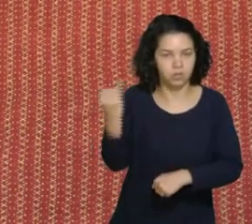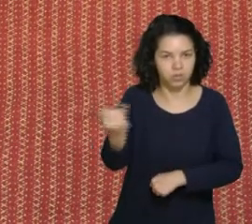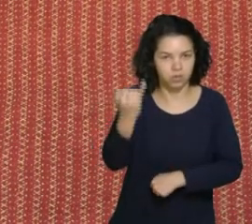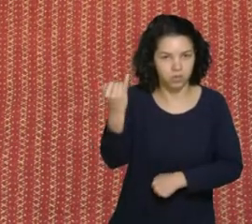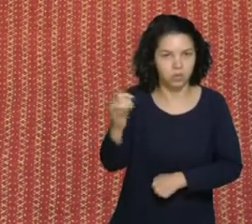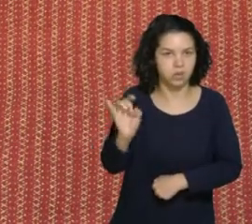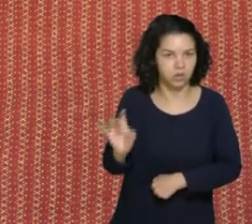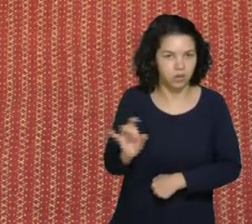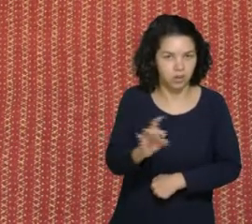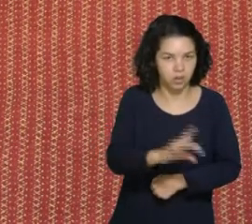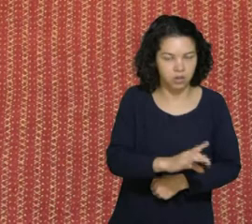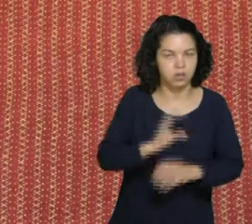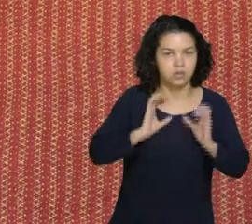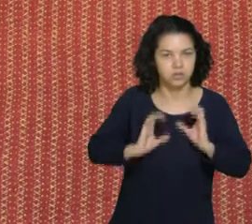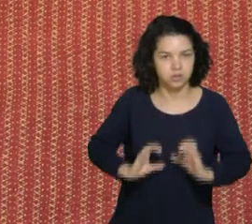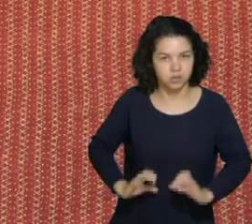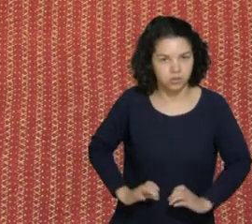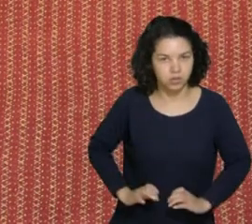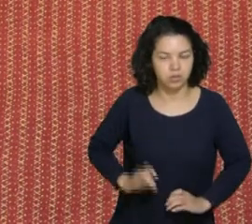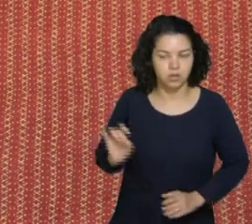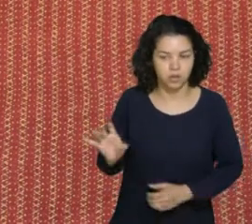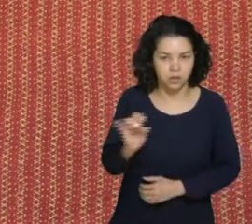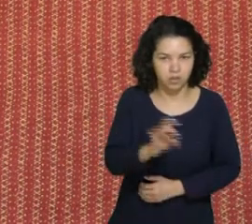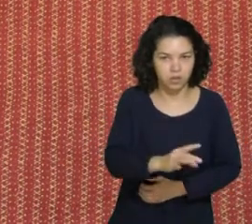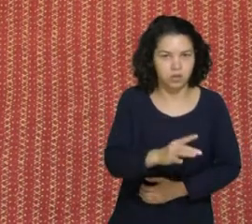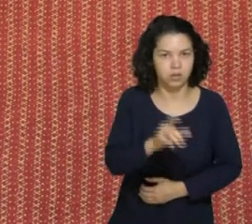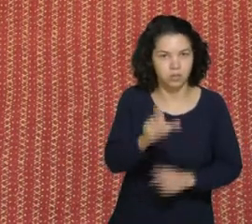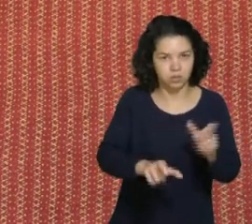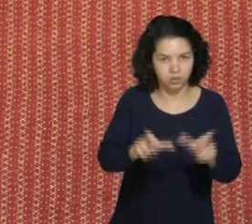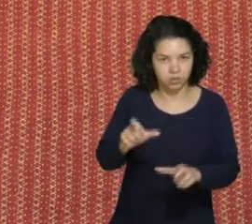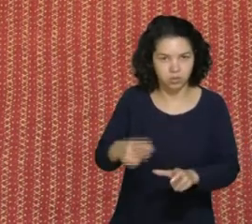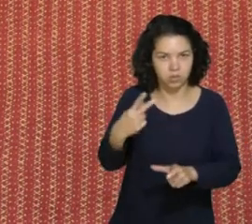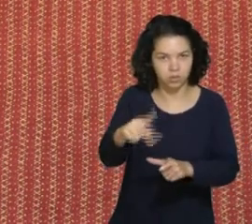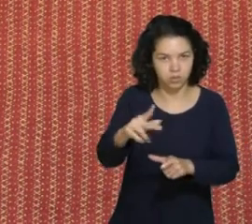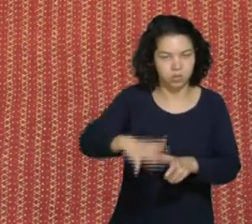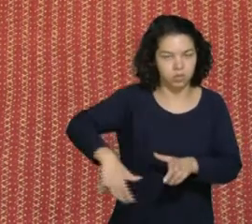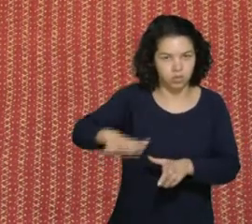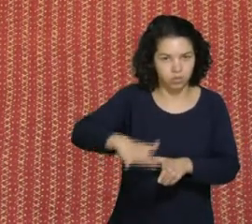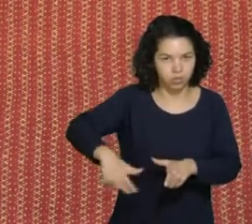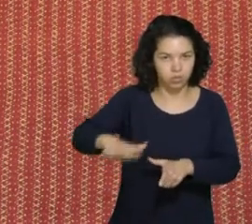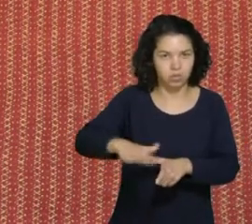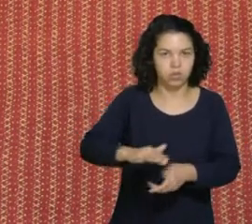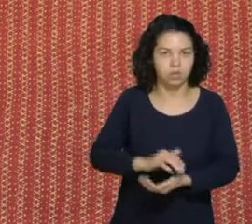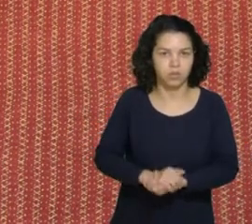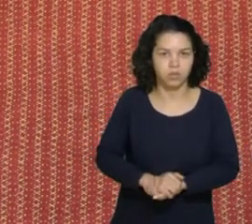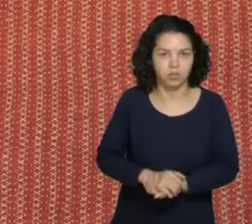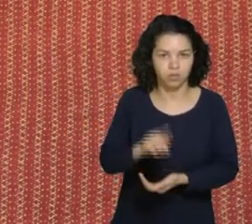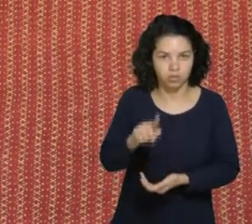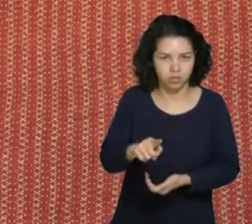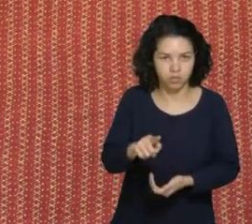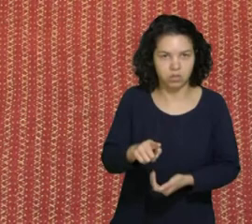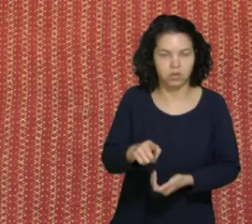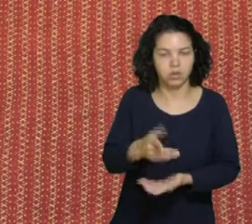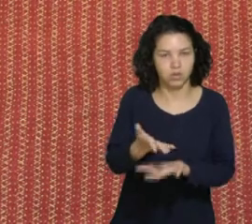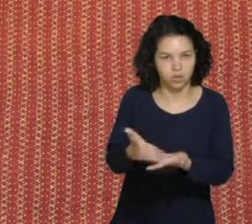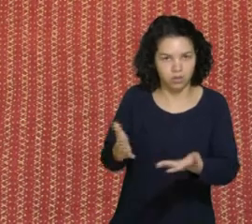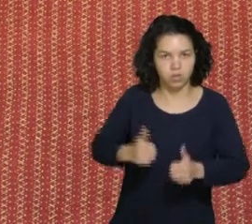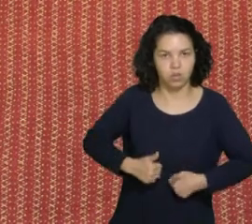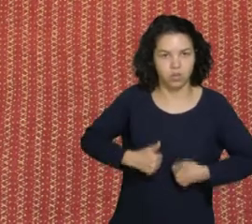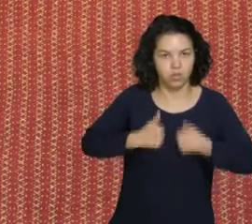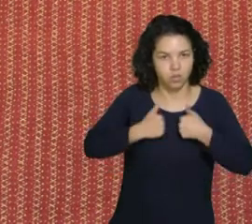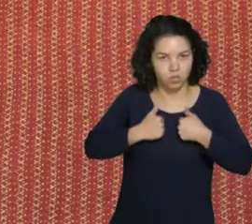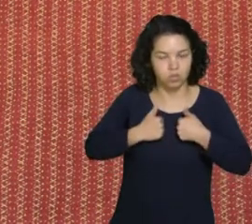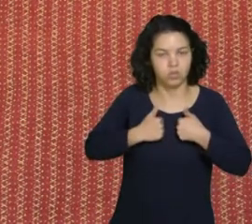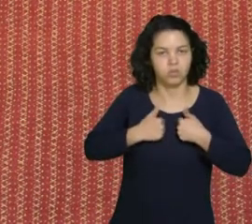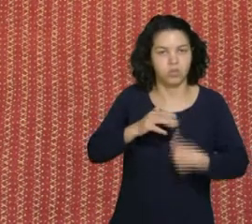cada vizinho para cada cidadão para cada pessoa da região de vossa excelência senhor trouxe orgulho para todos eles tem certeza